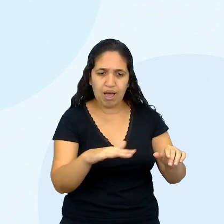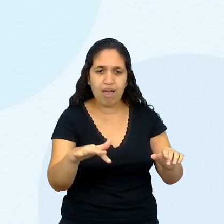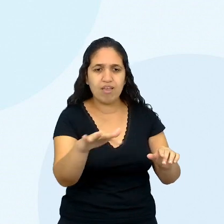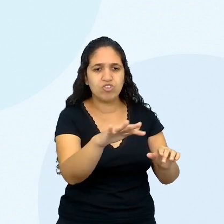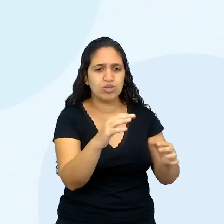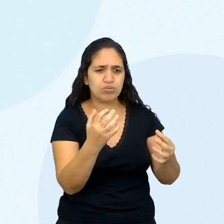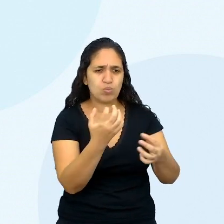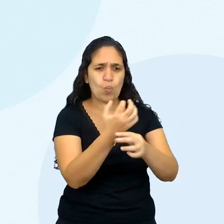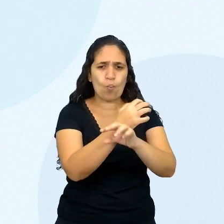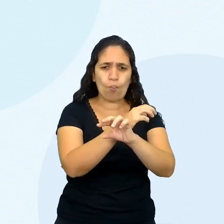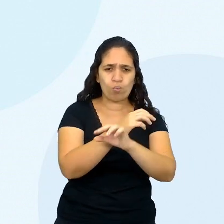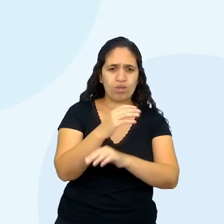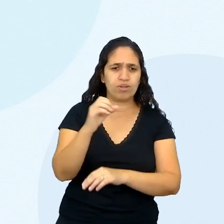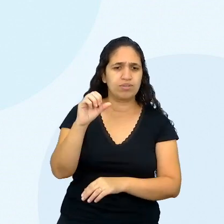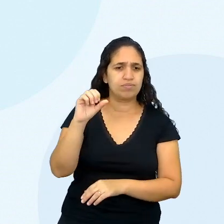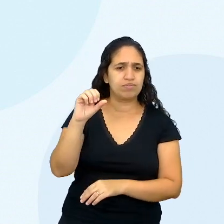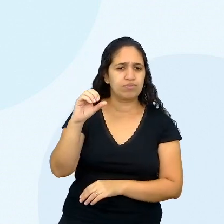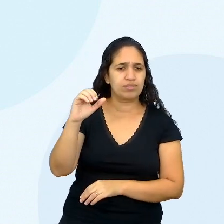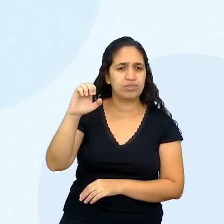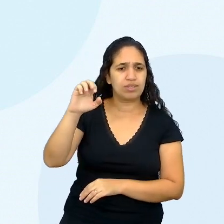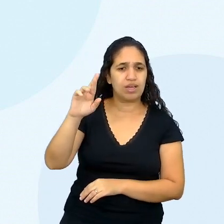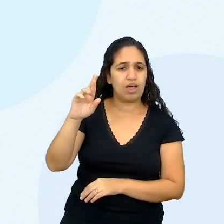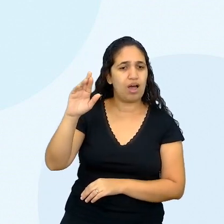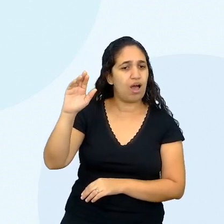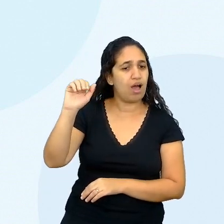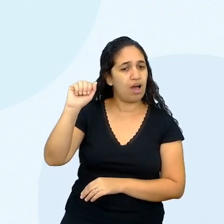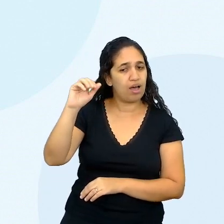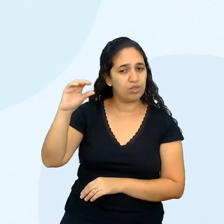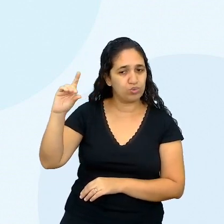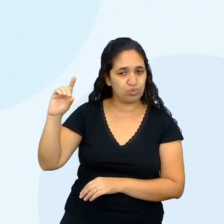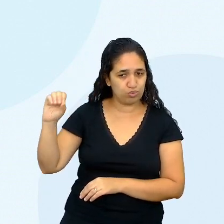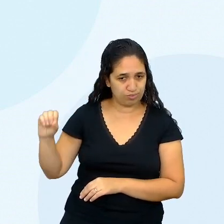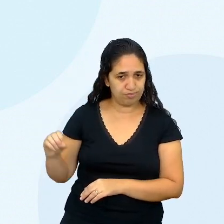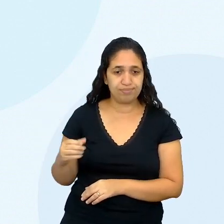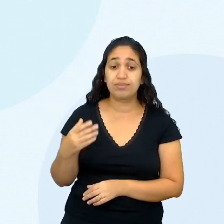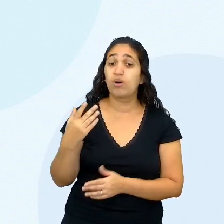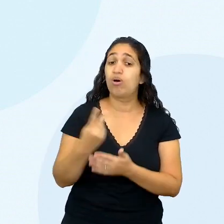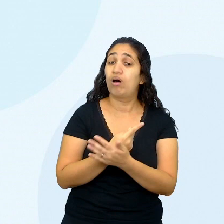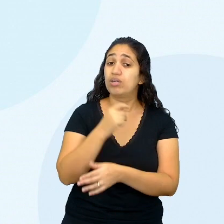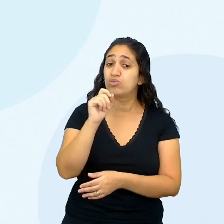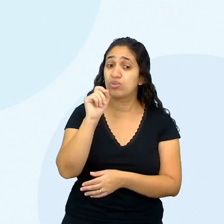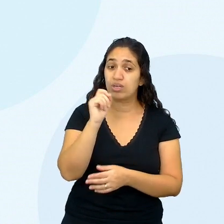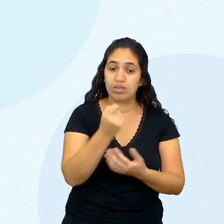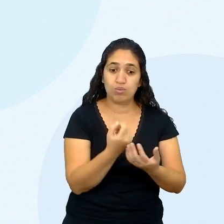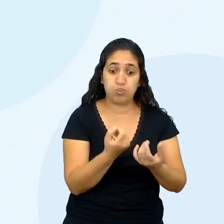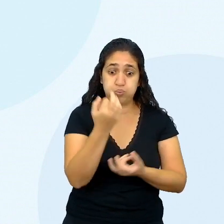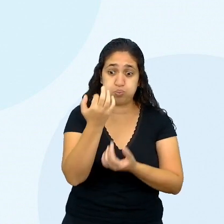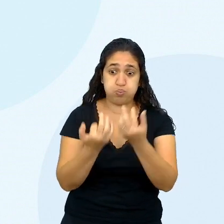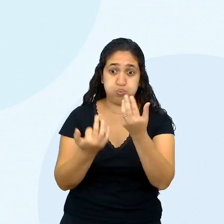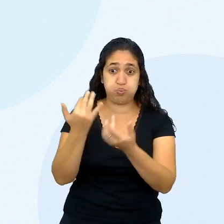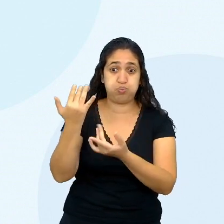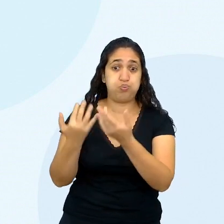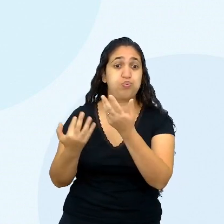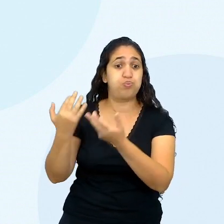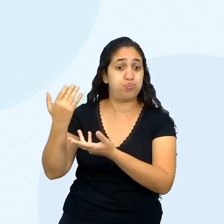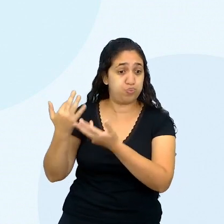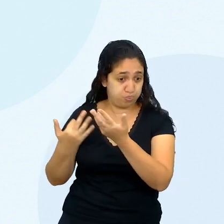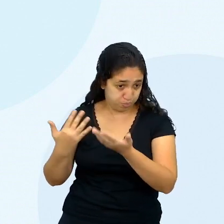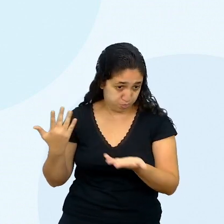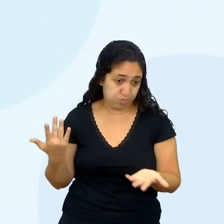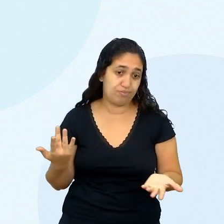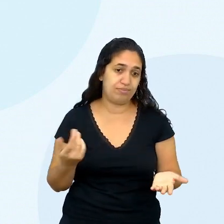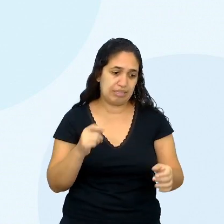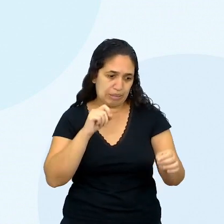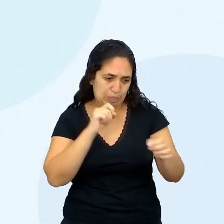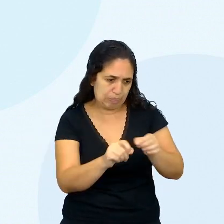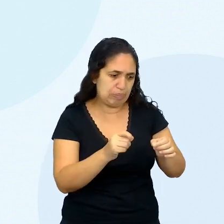cerrado, mas em regiões de floresta também, a gente tem um aumento da probabilidade de incêndios, né, tanto criminosos